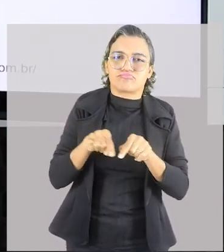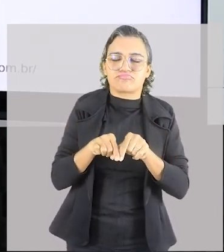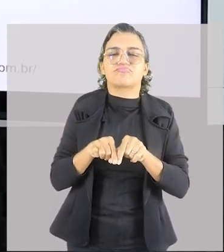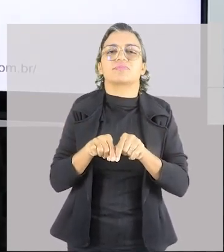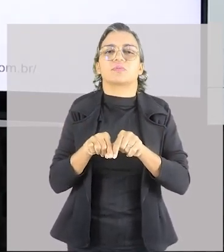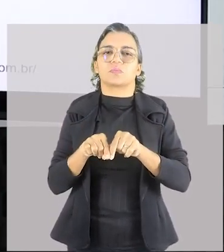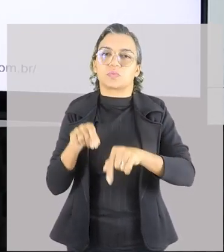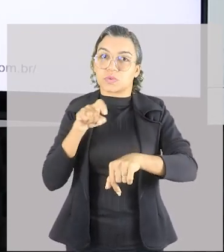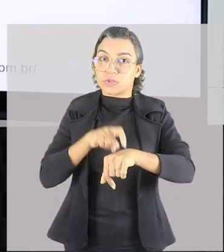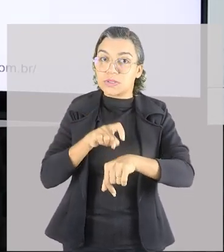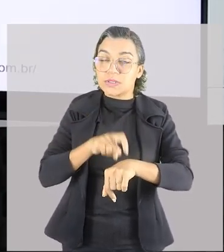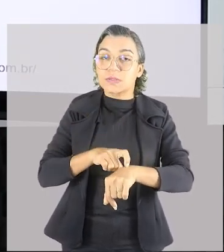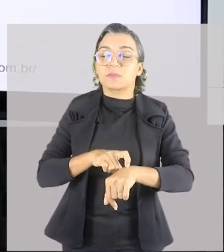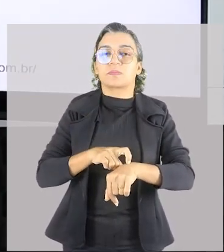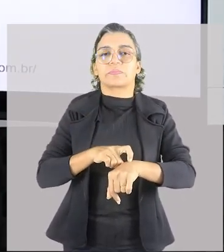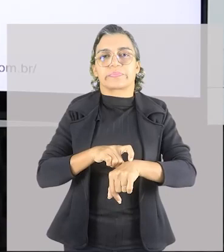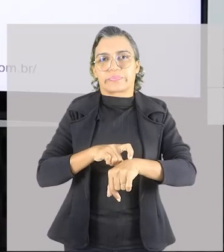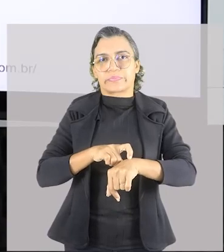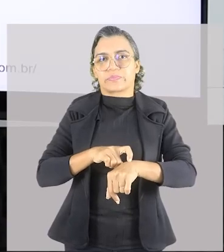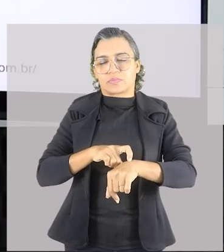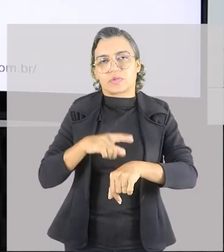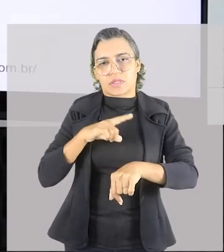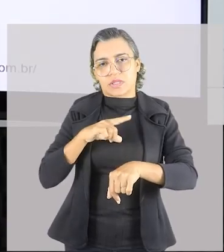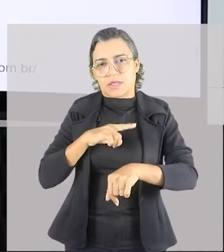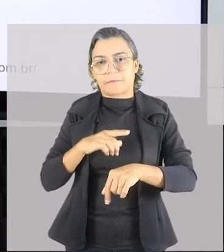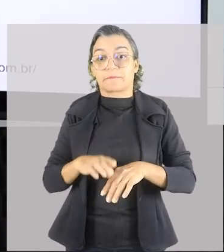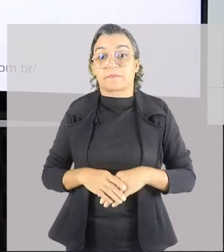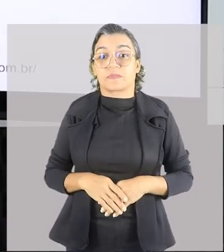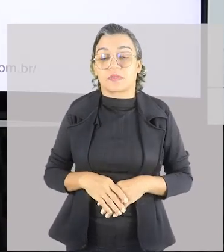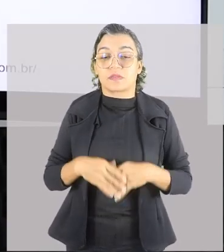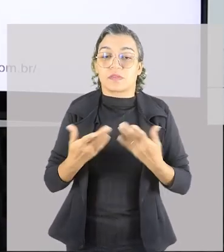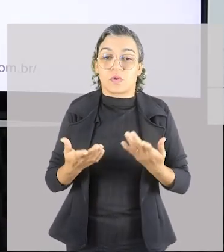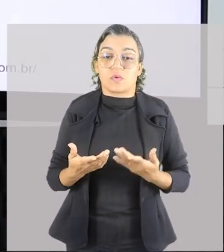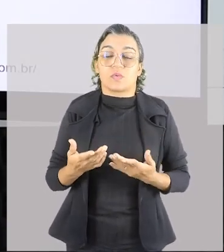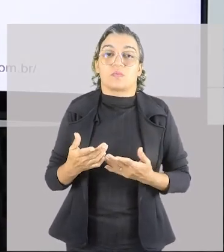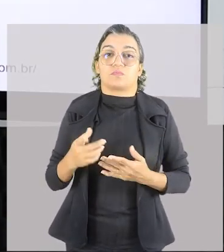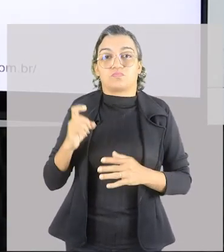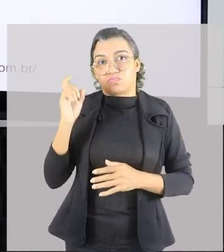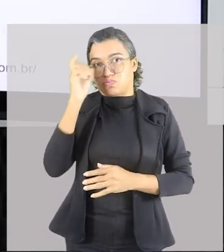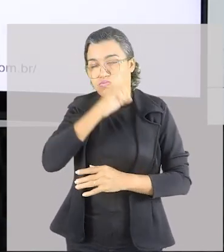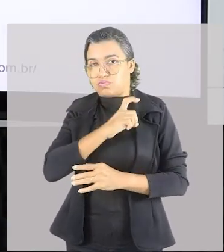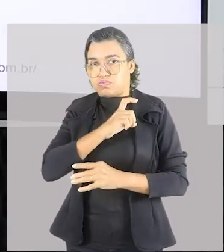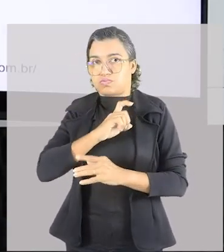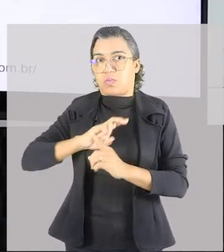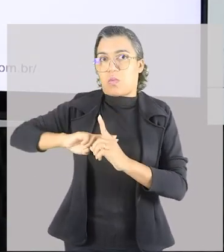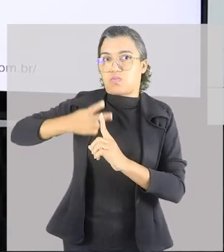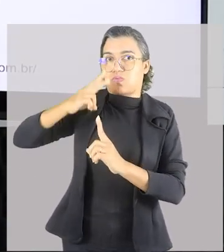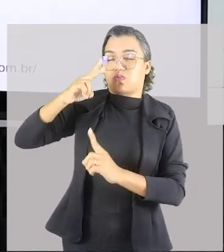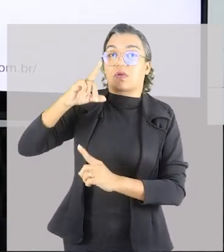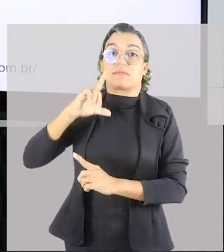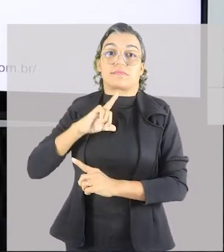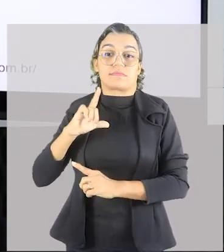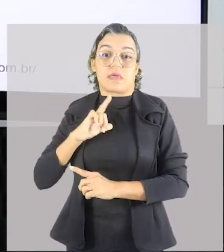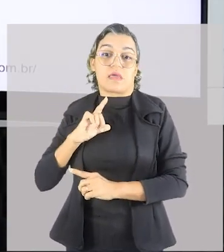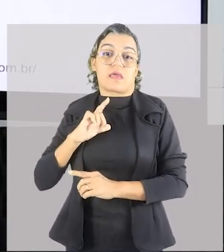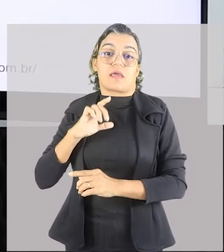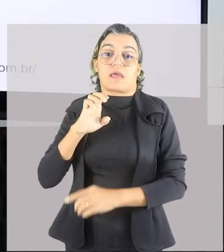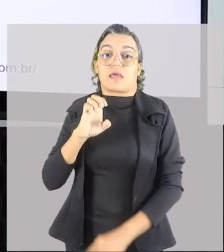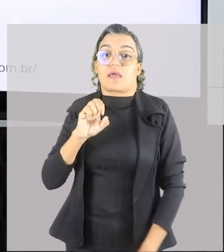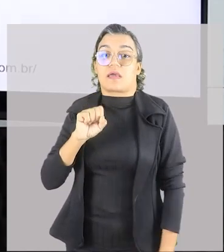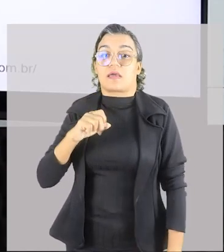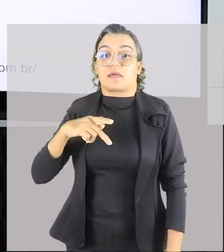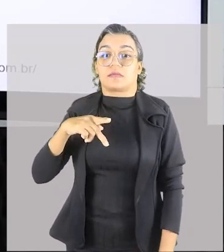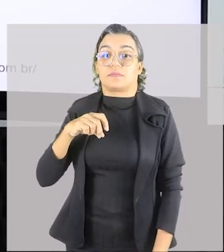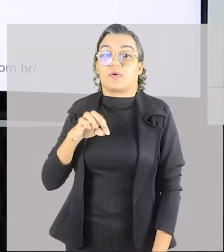de espaço, beleza? E quando isso aumenta de complexidade, a gente vai ter o esporte. O que vai